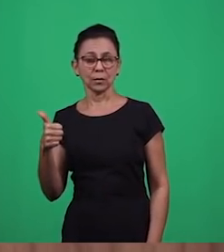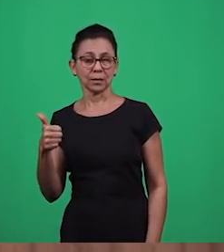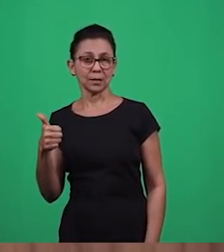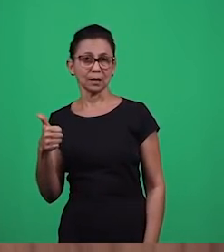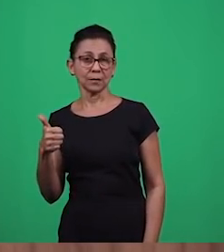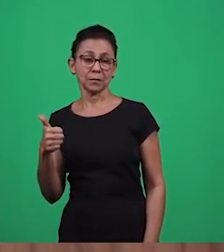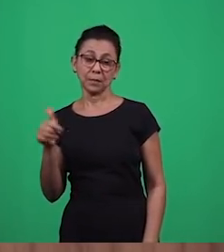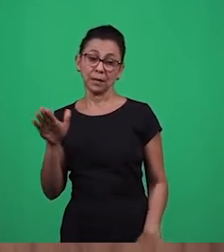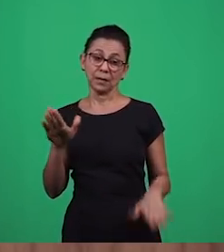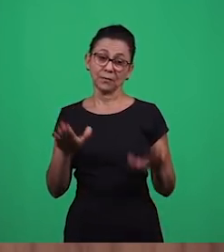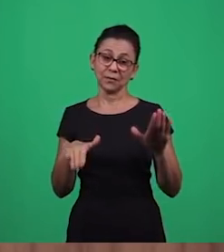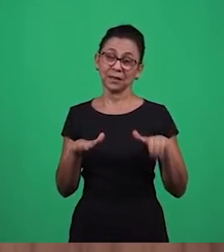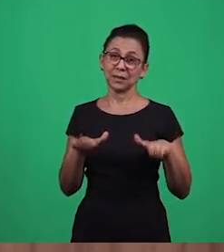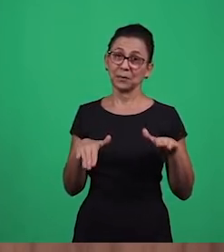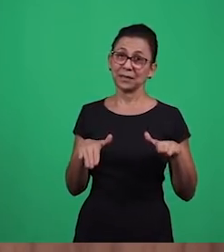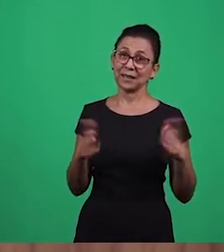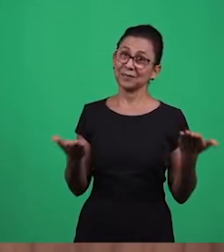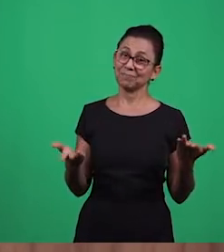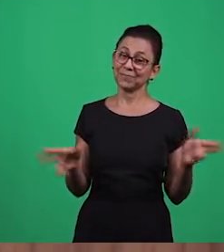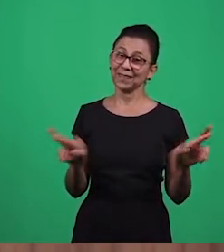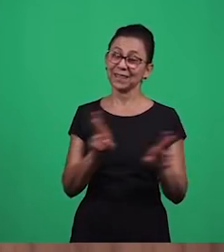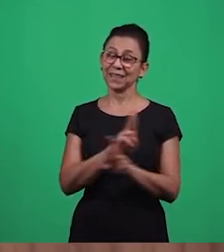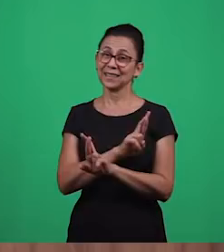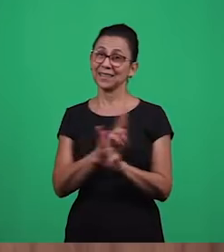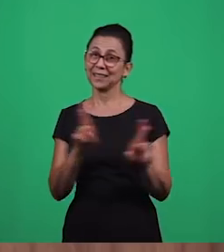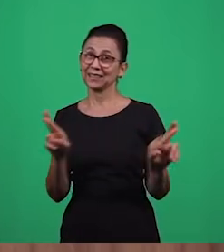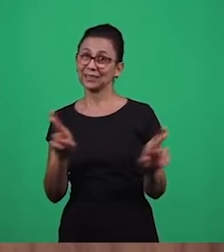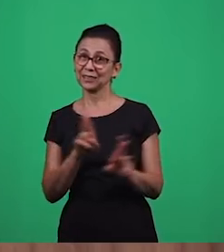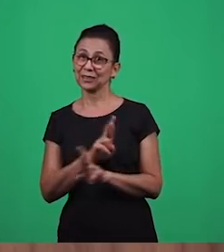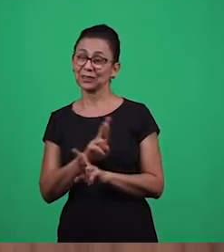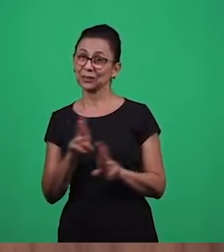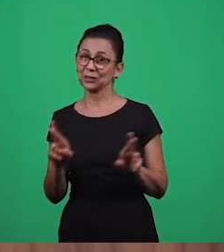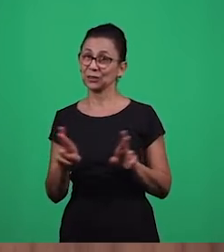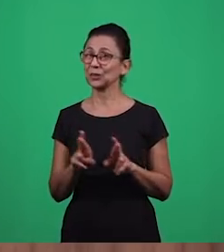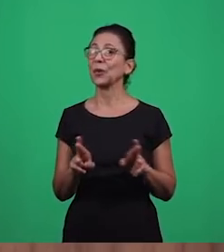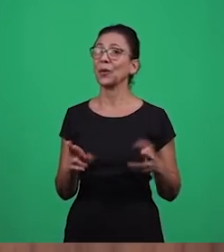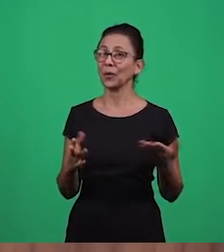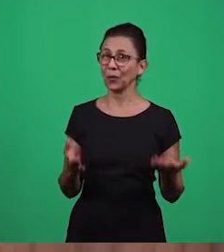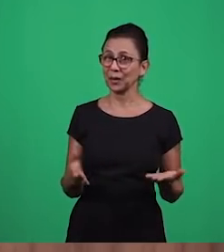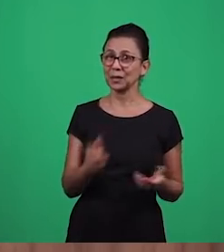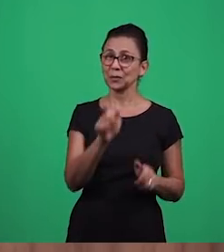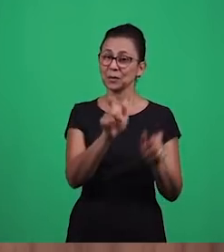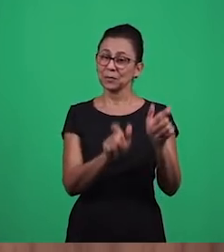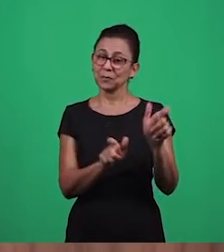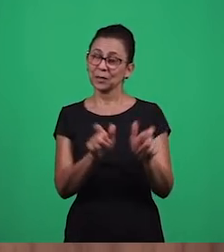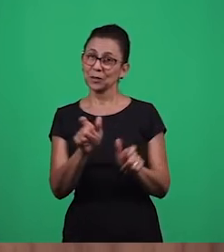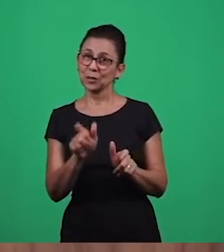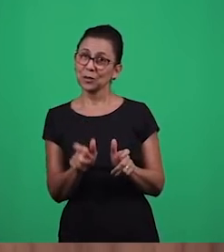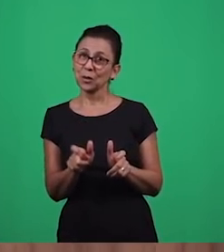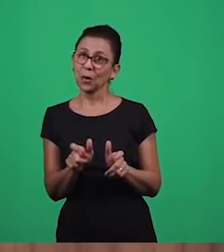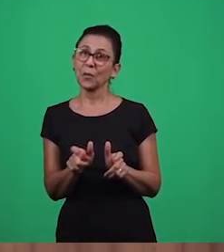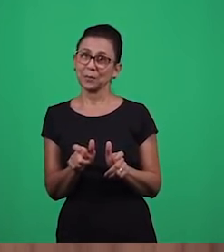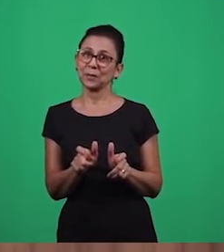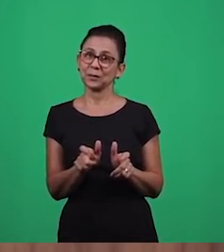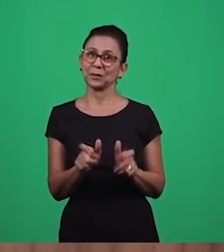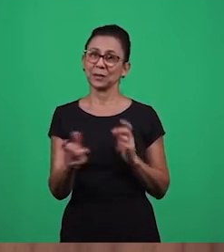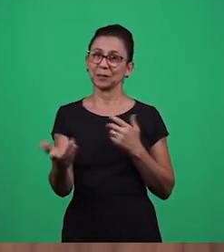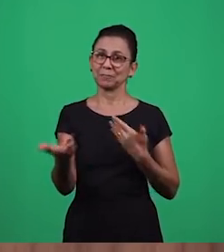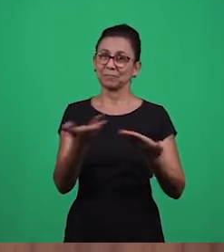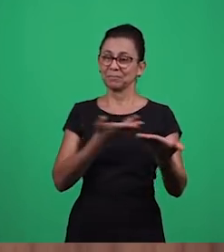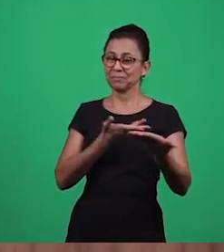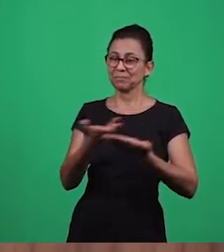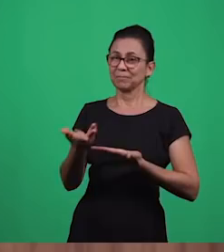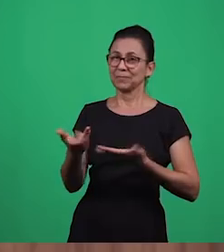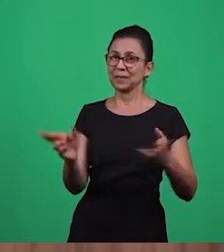idade, mas vai depender das relações intersubjetivas, ou seja, das relações que ele estabelece com as